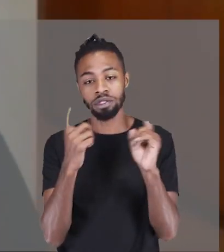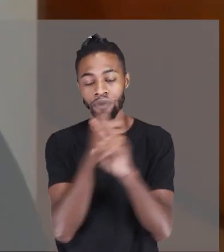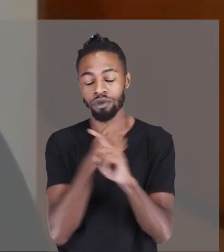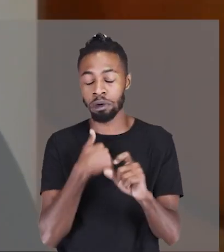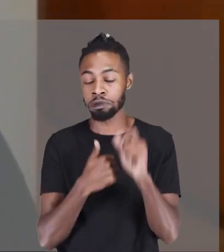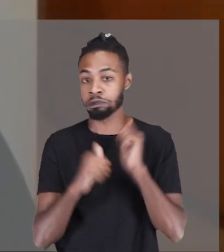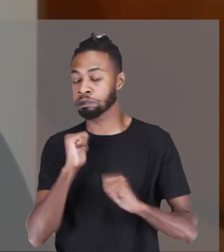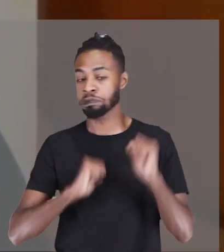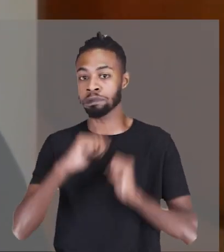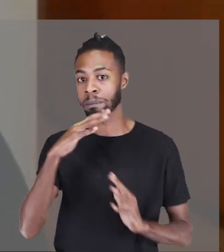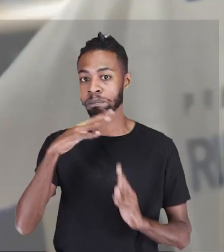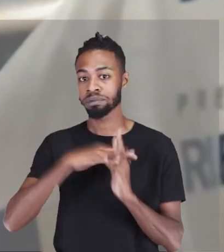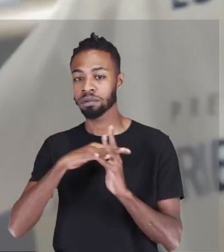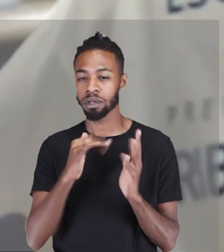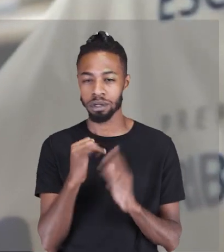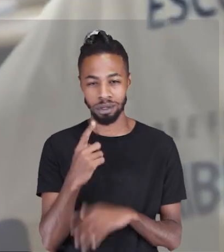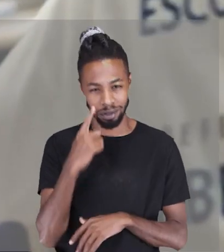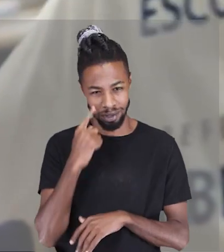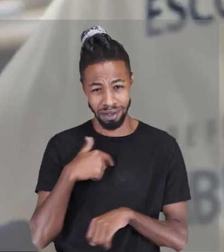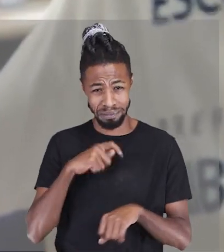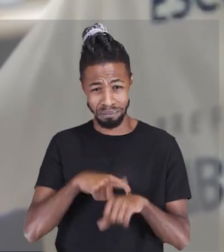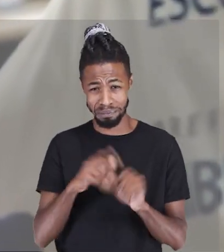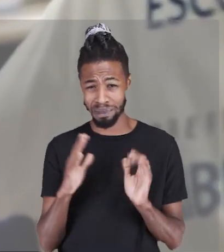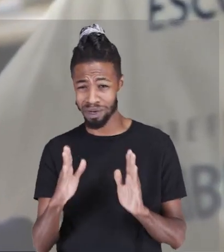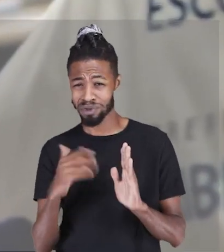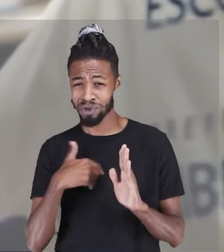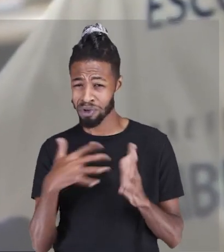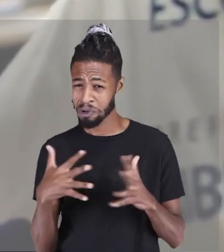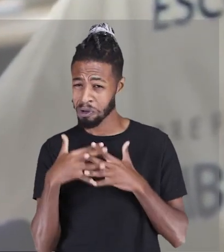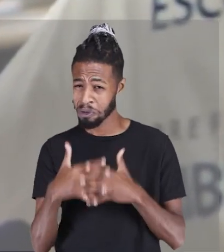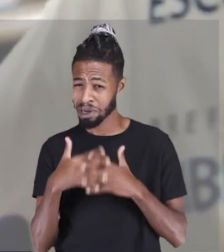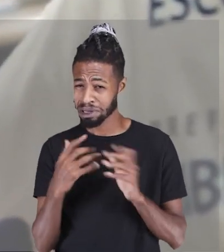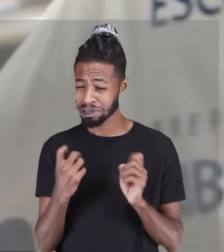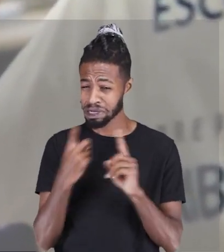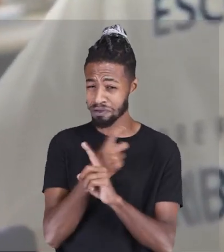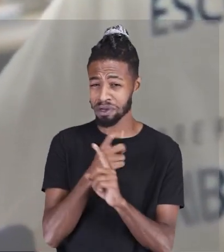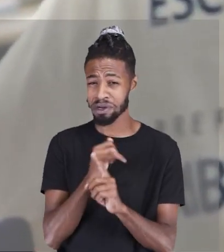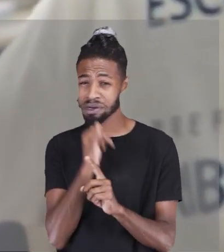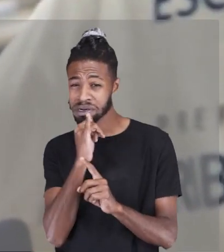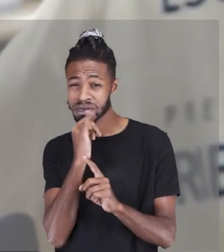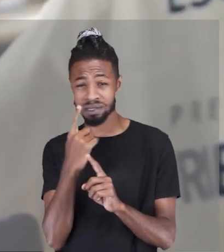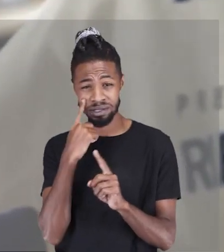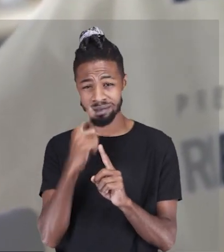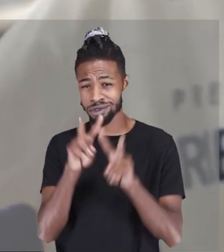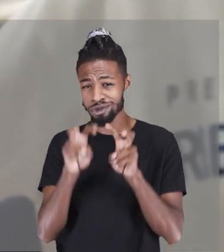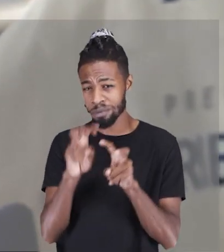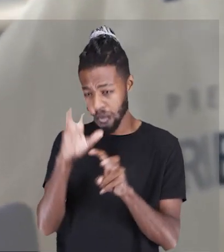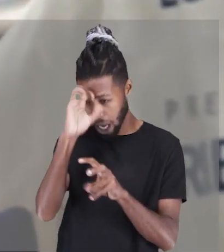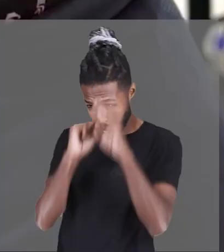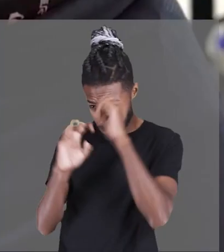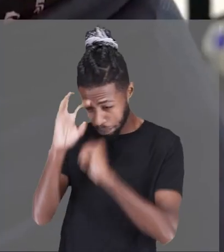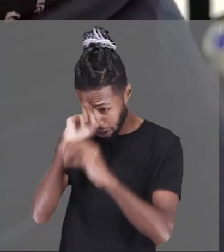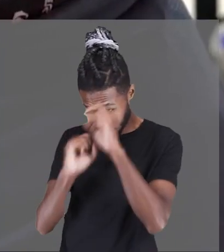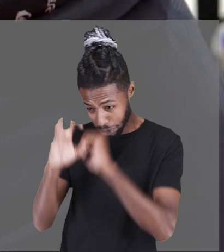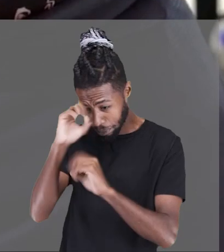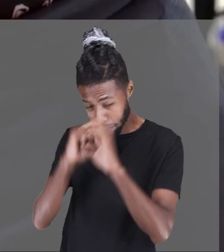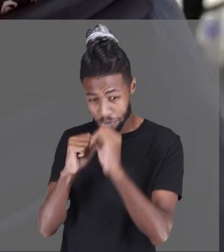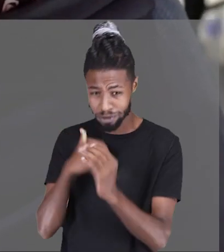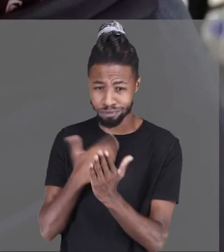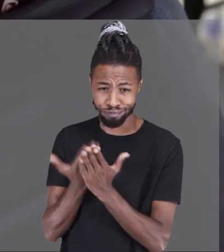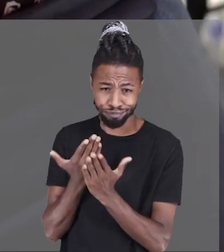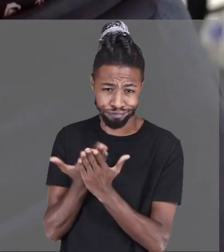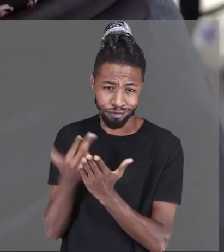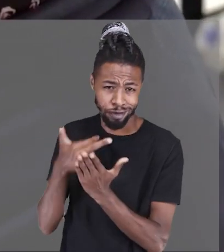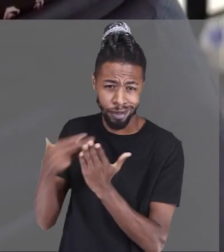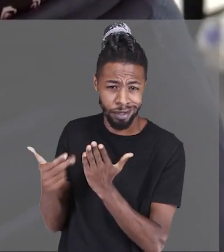período extremamente complicado e desafiador, não só em termos do aprendizado, mas também em